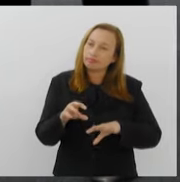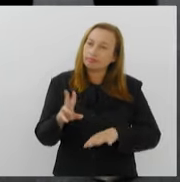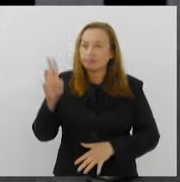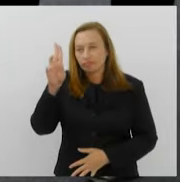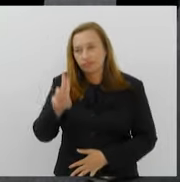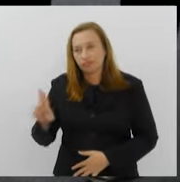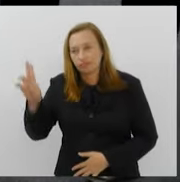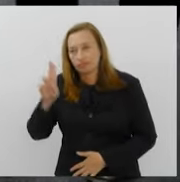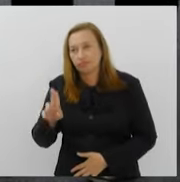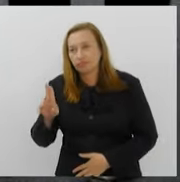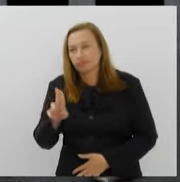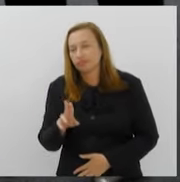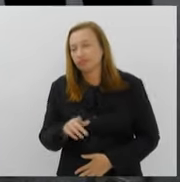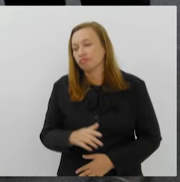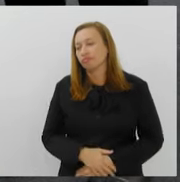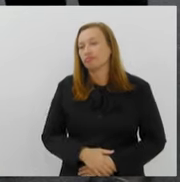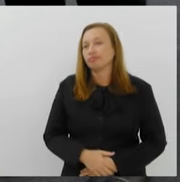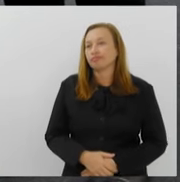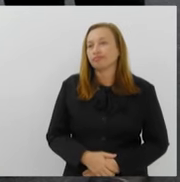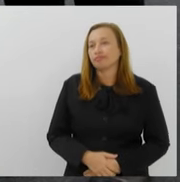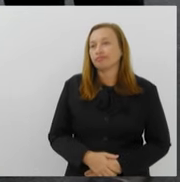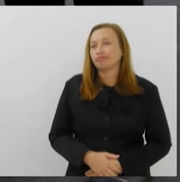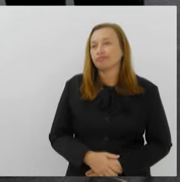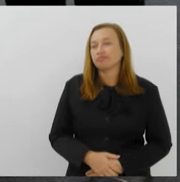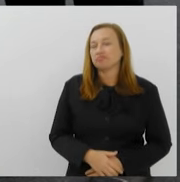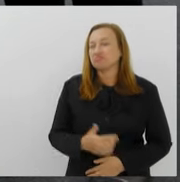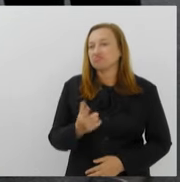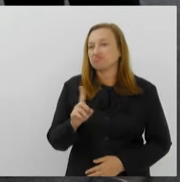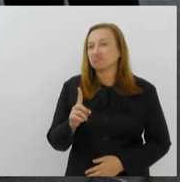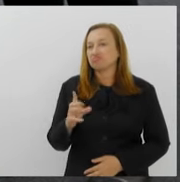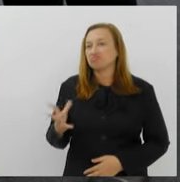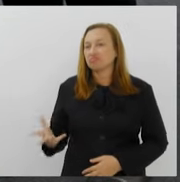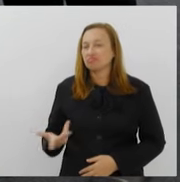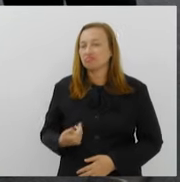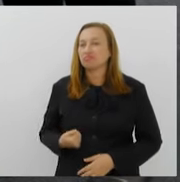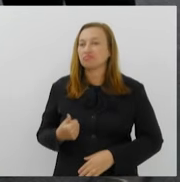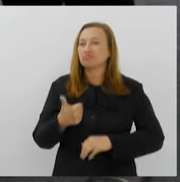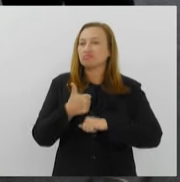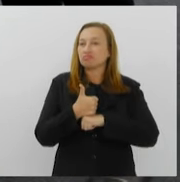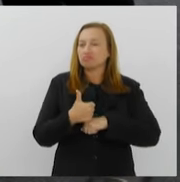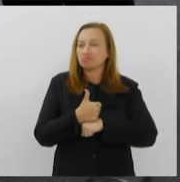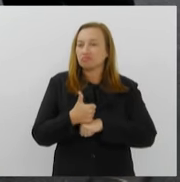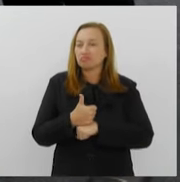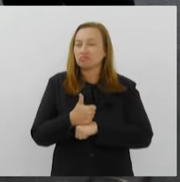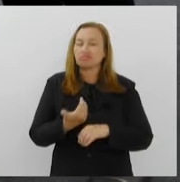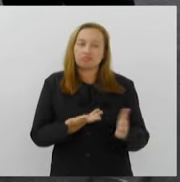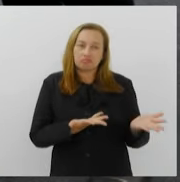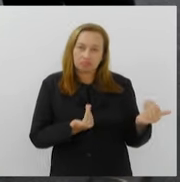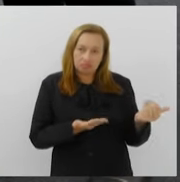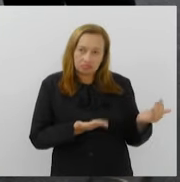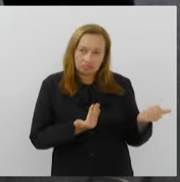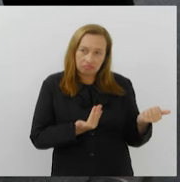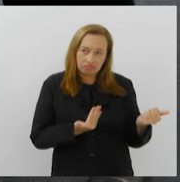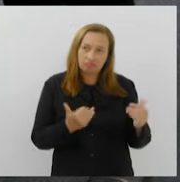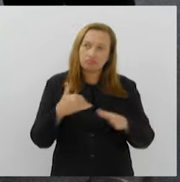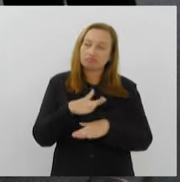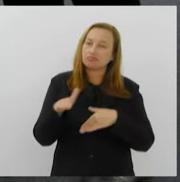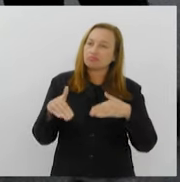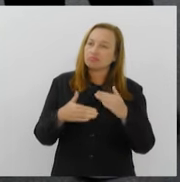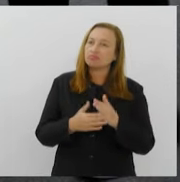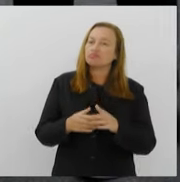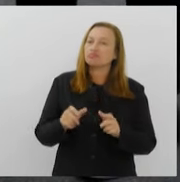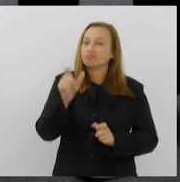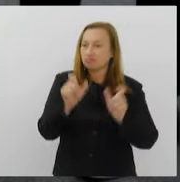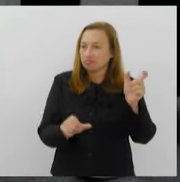universitário, não apenas para a qualificação profissional dos nossos jovens, de todas as pessoas